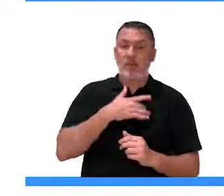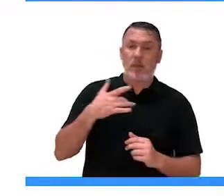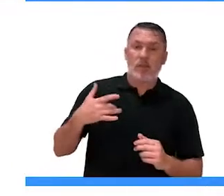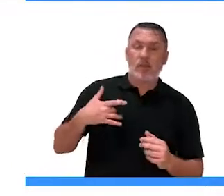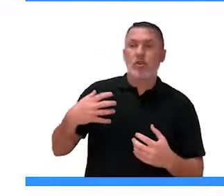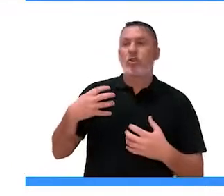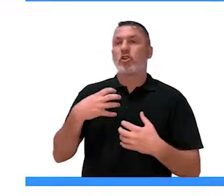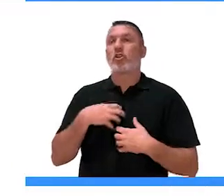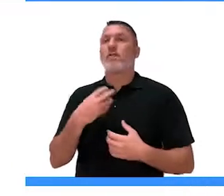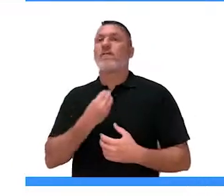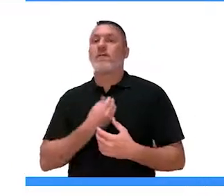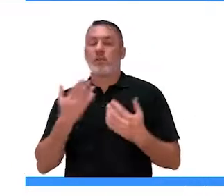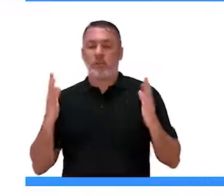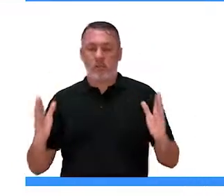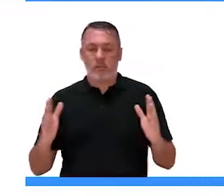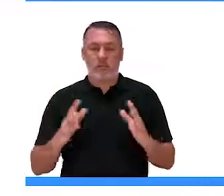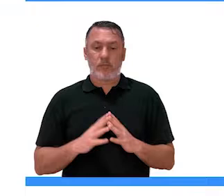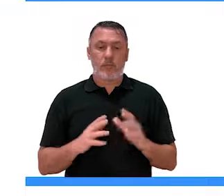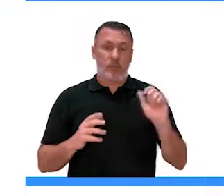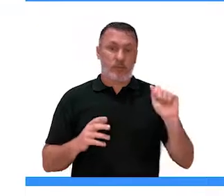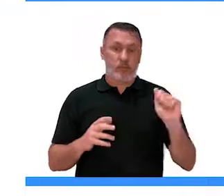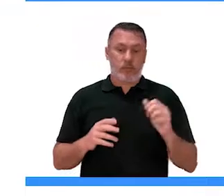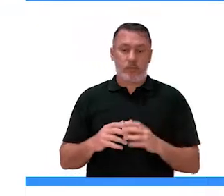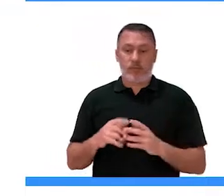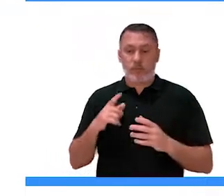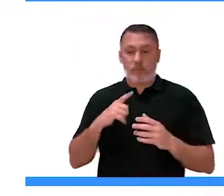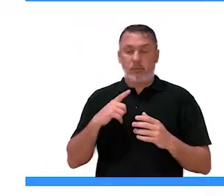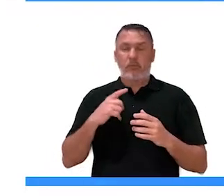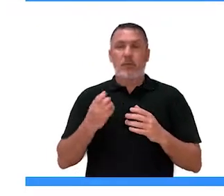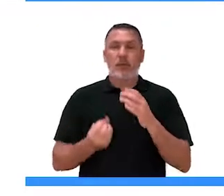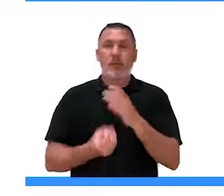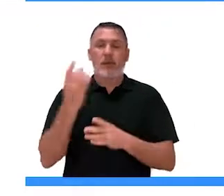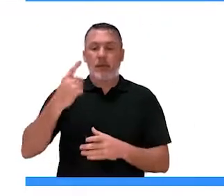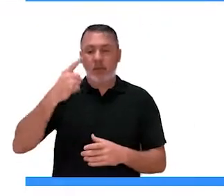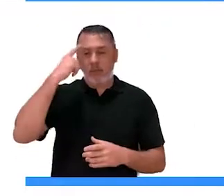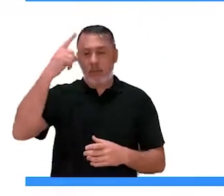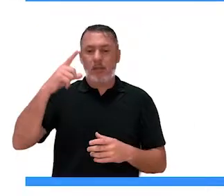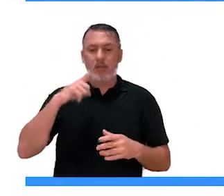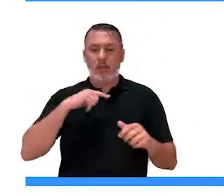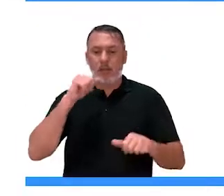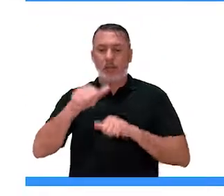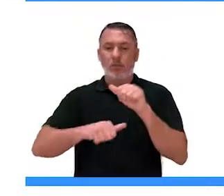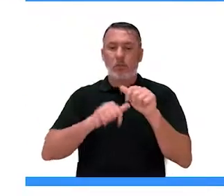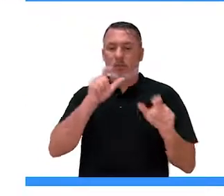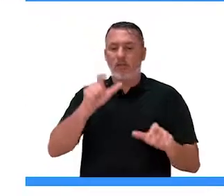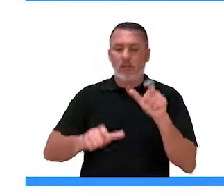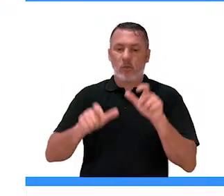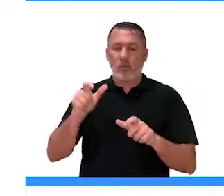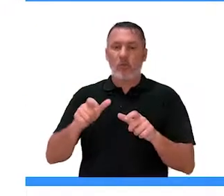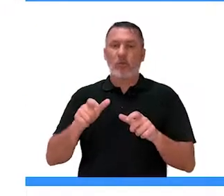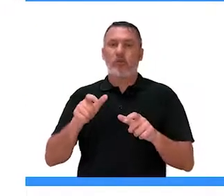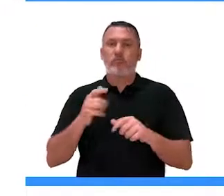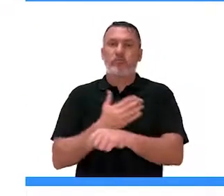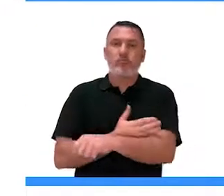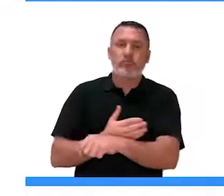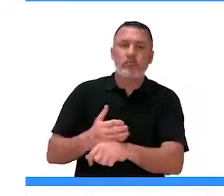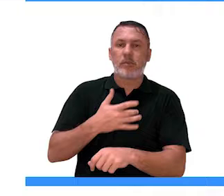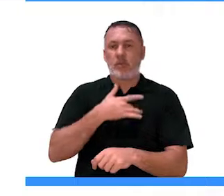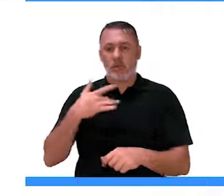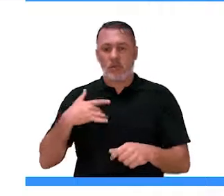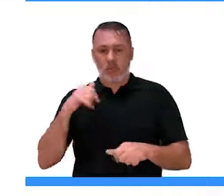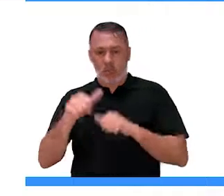entre saúde e estilos de vida, vamos lá. A. Constrói a ideia de que a mudança individual de hábitos promove a